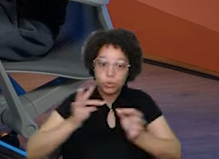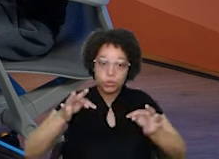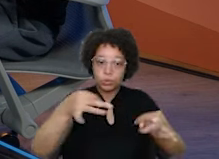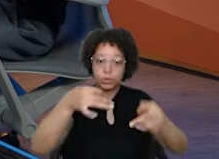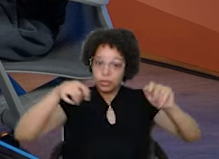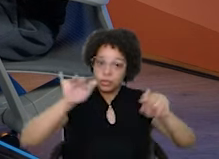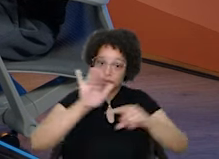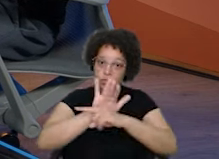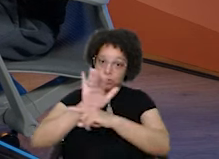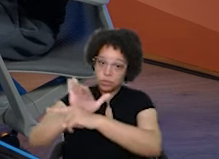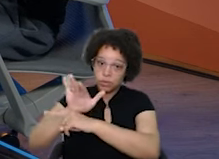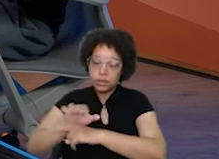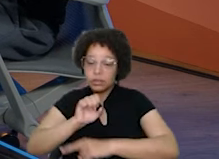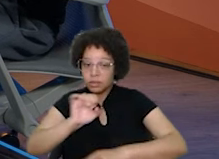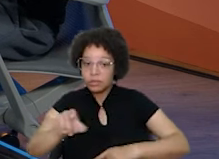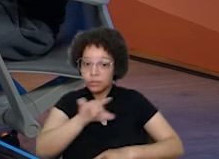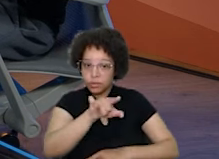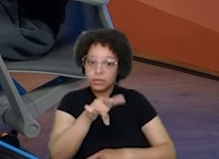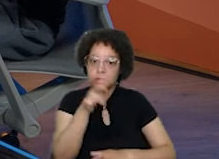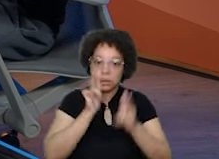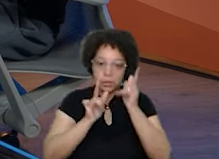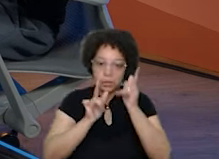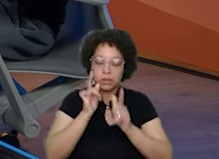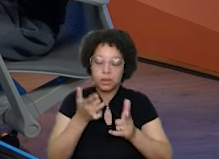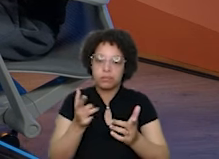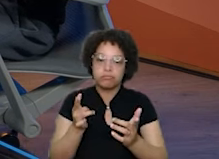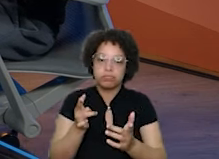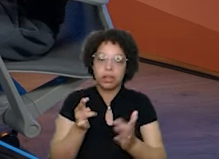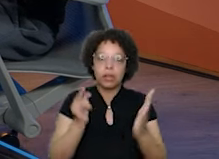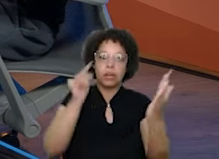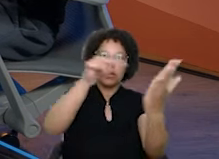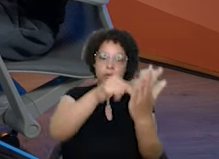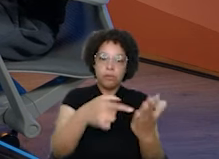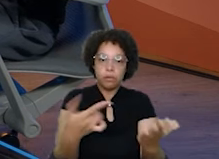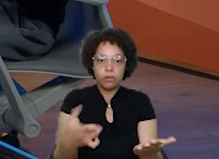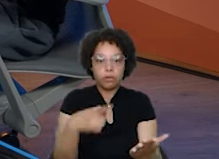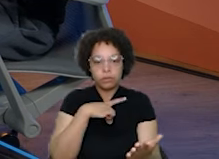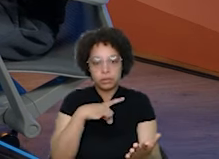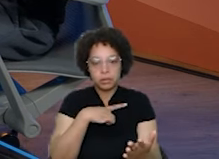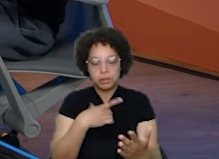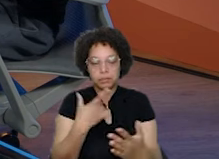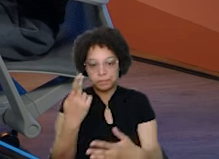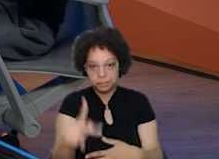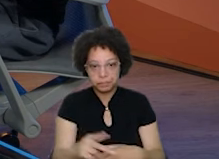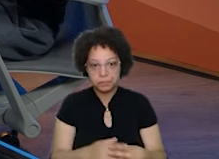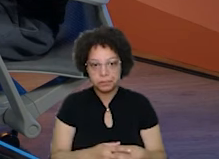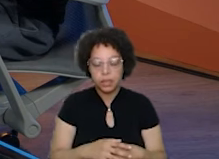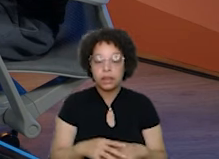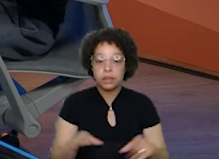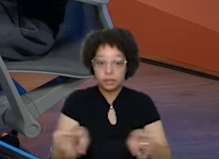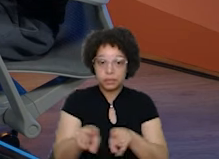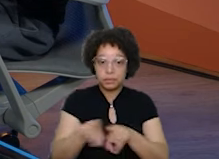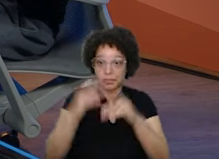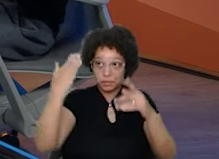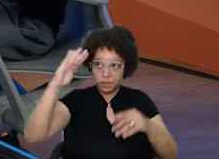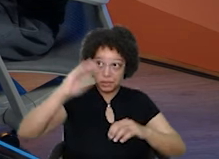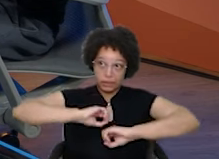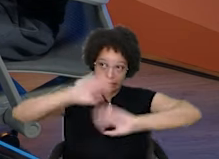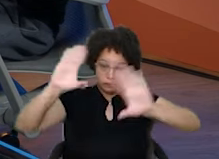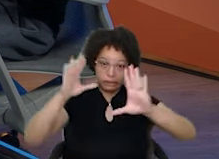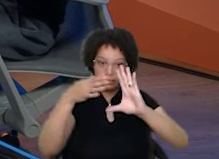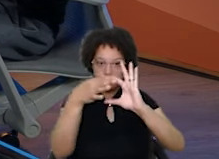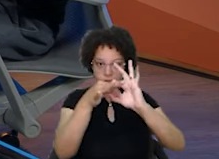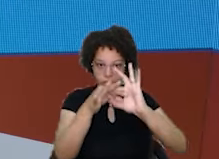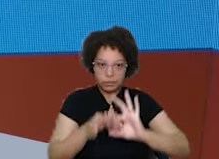você consiga mensurar Qual é o resultado que aquela ferramenta tá dando para você e claro de entender o contexto que você tá inserido qu é ser o